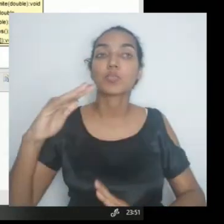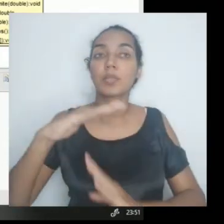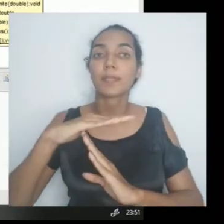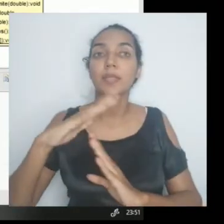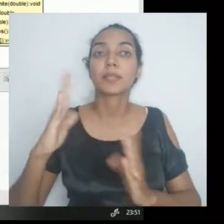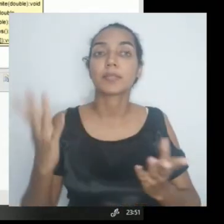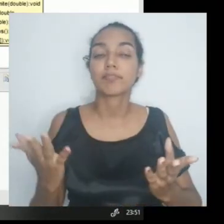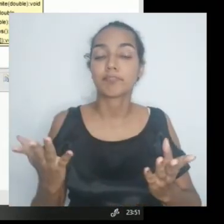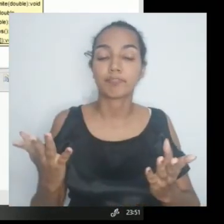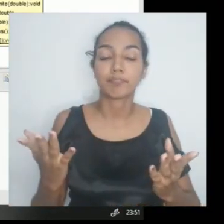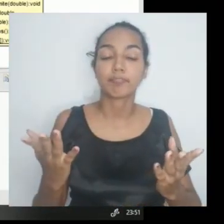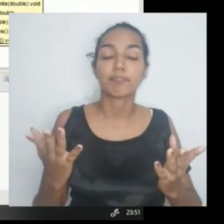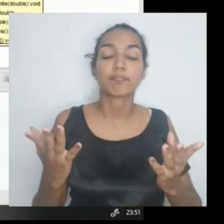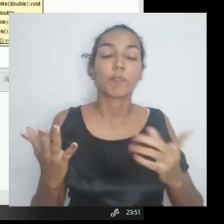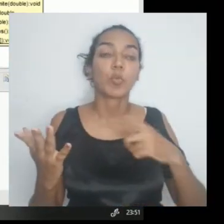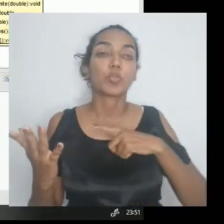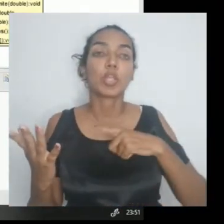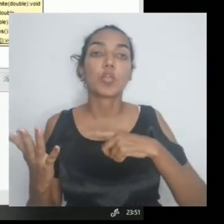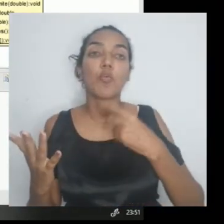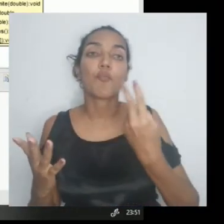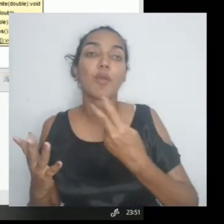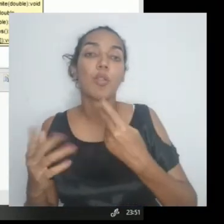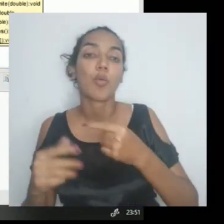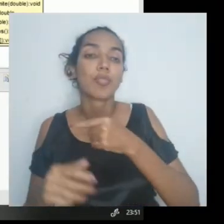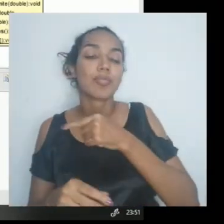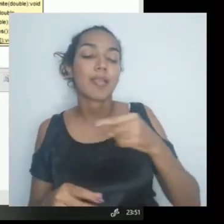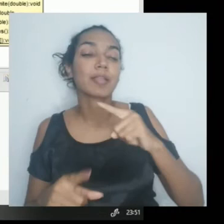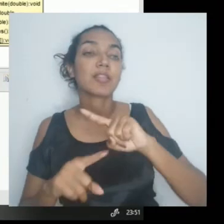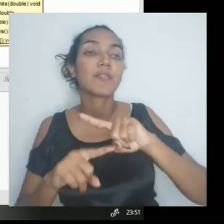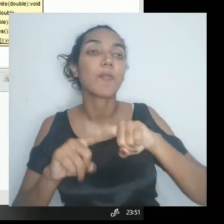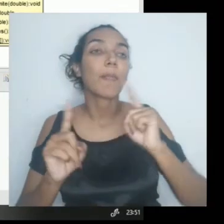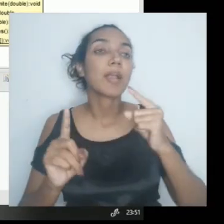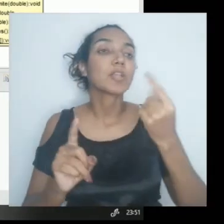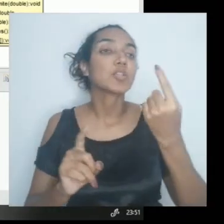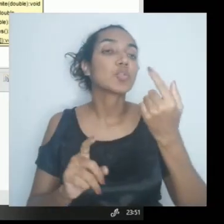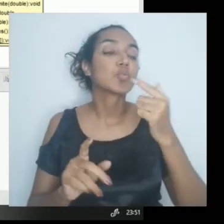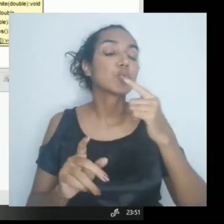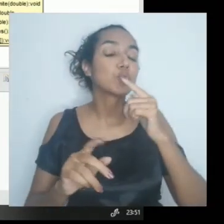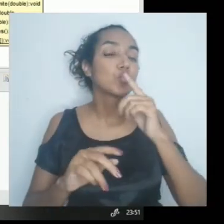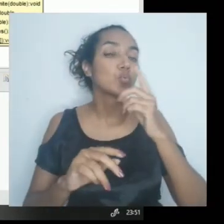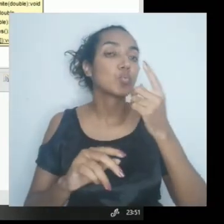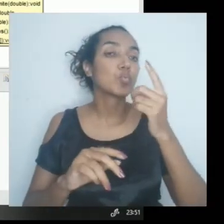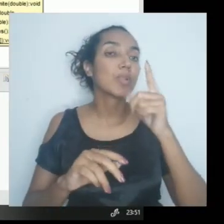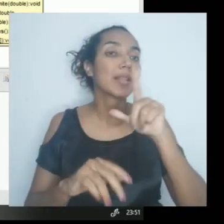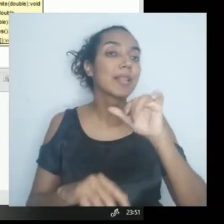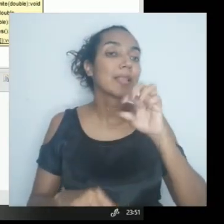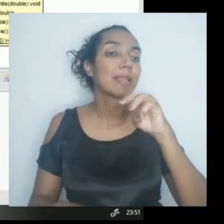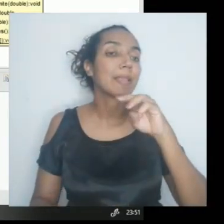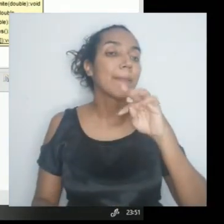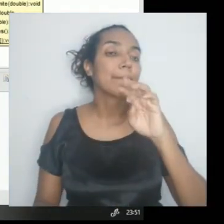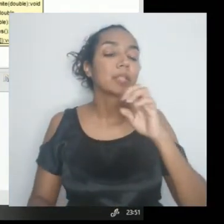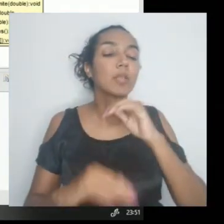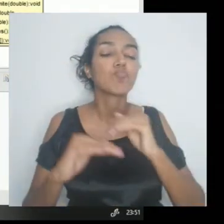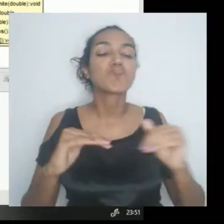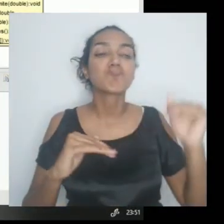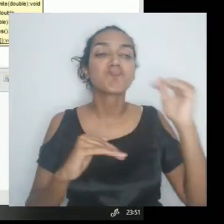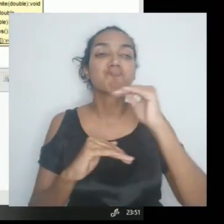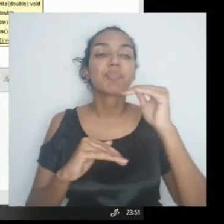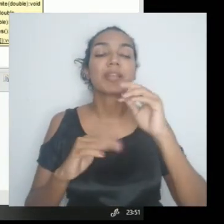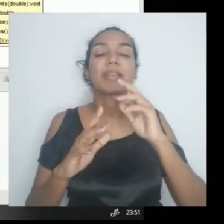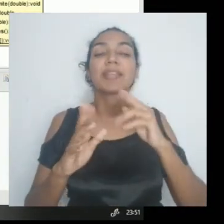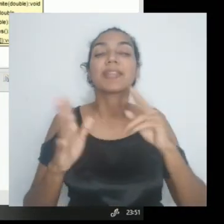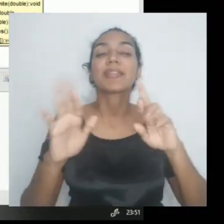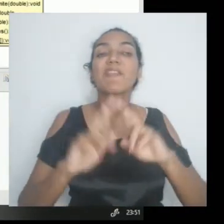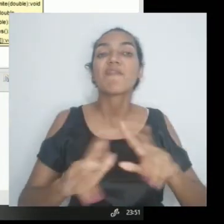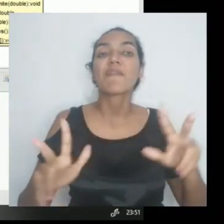débito. Diferente da classe conta, eu não faria um débito se o saldo for maior ou igual